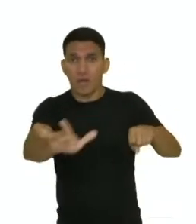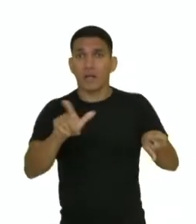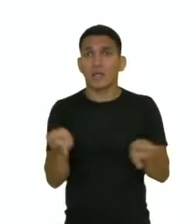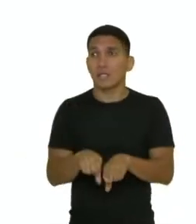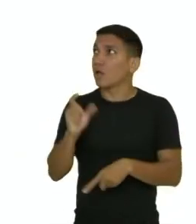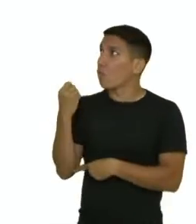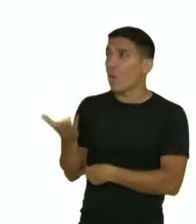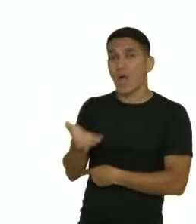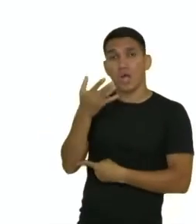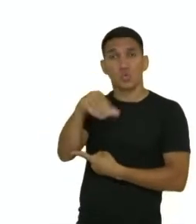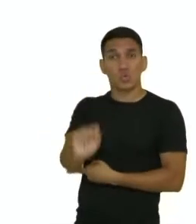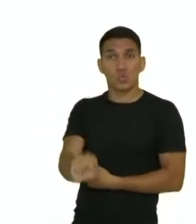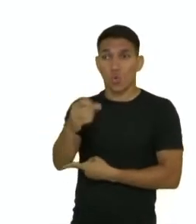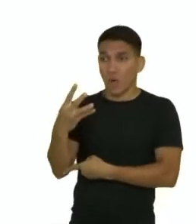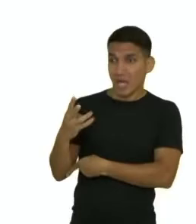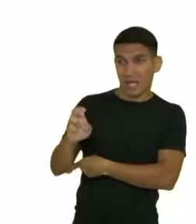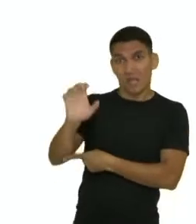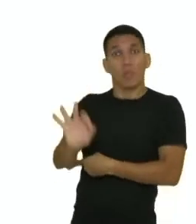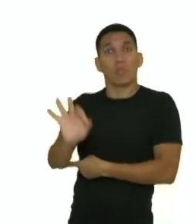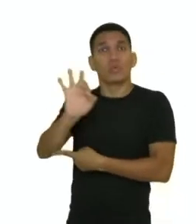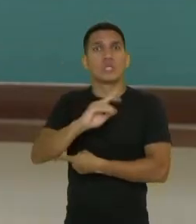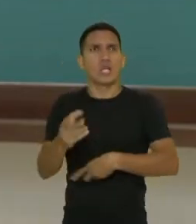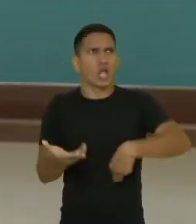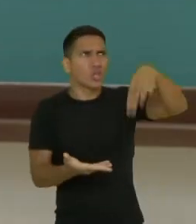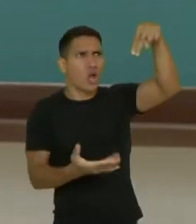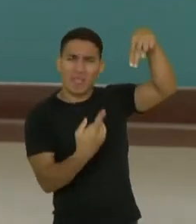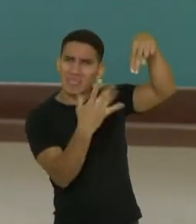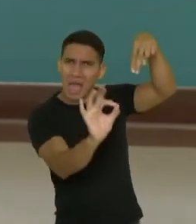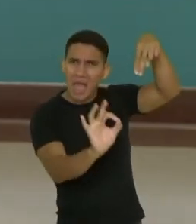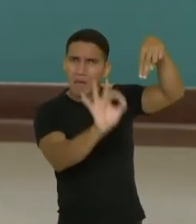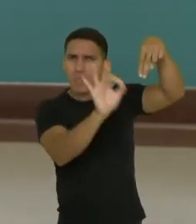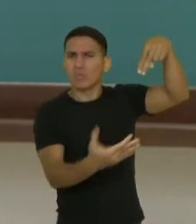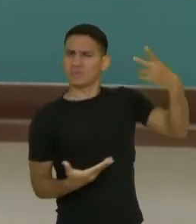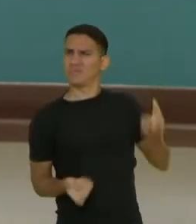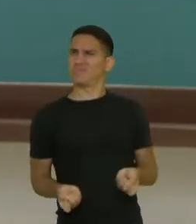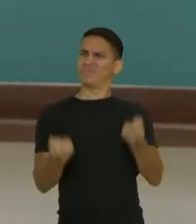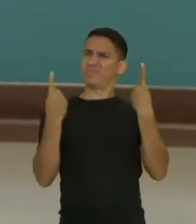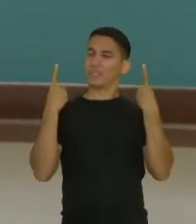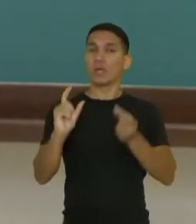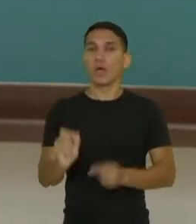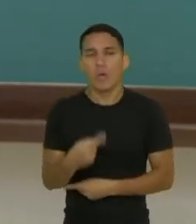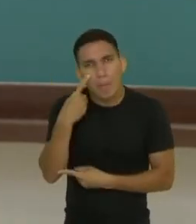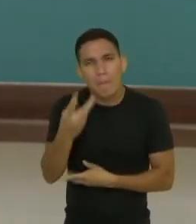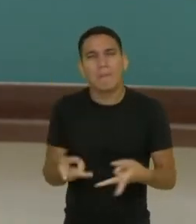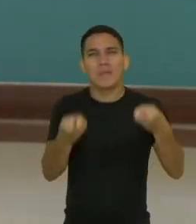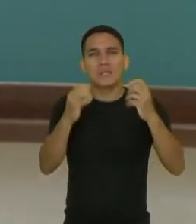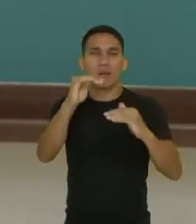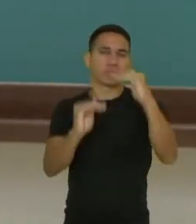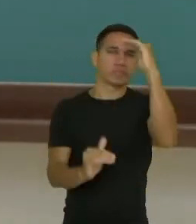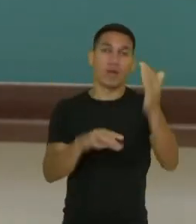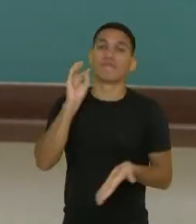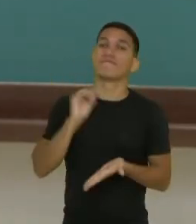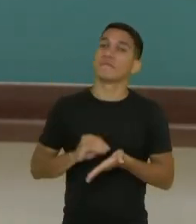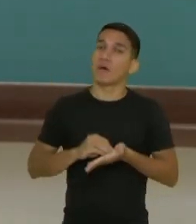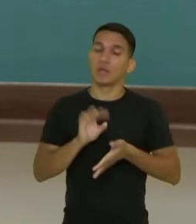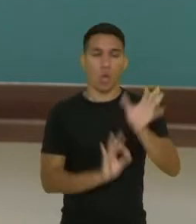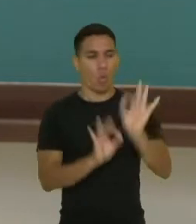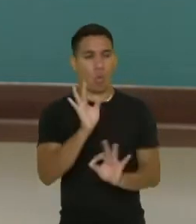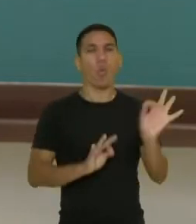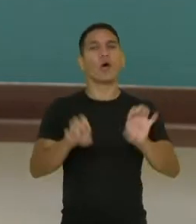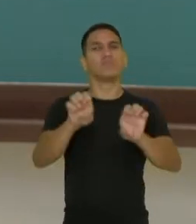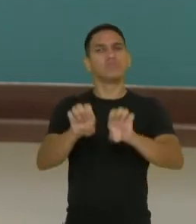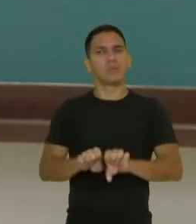sul 45% e na região norte 10%. Então percebemos uma falta de uma estruturação